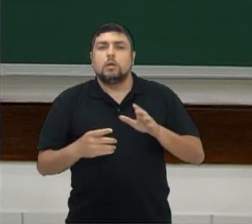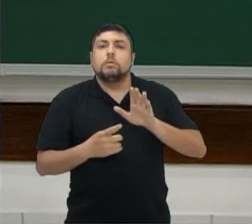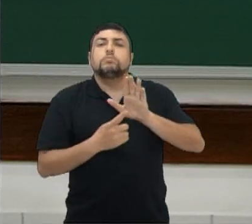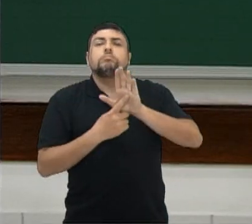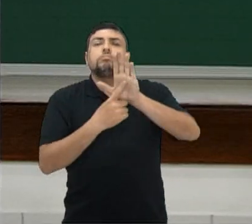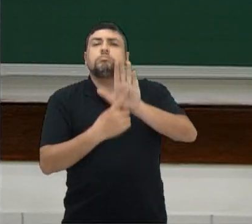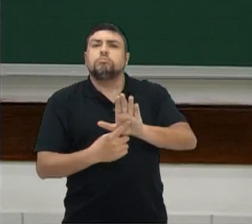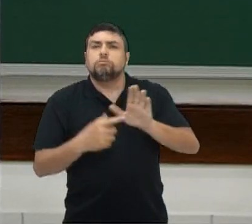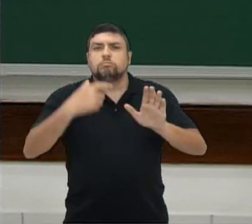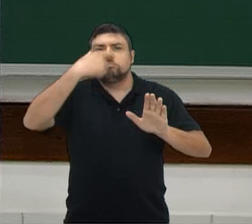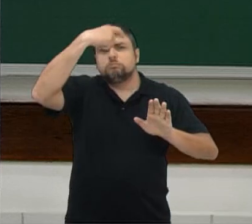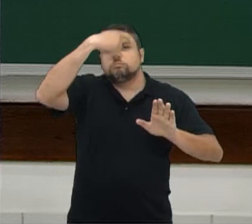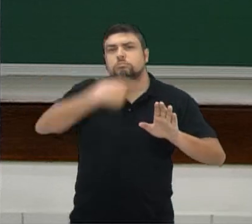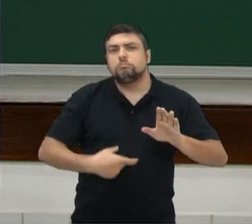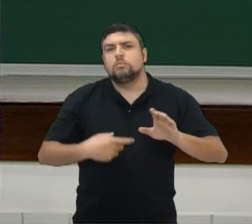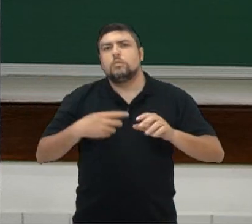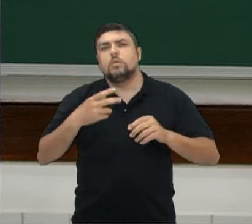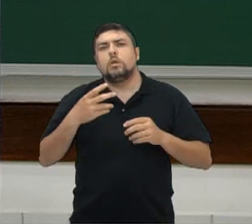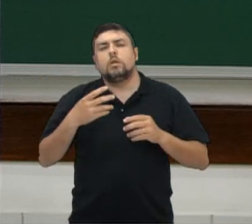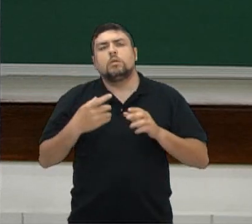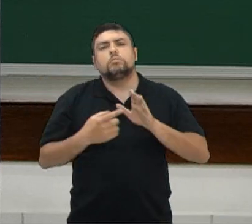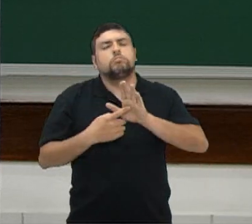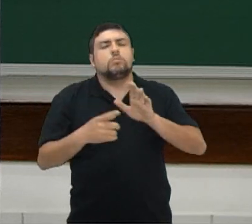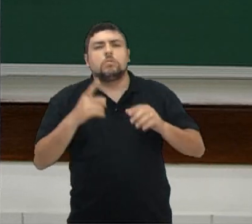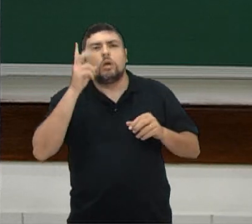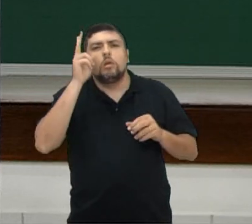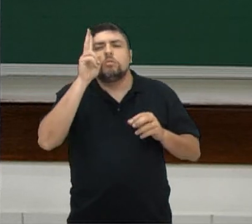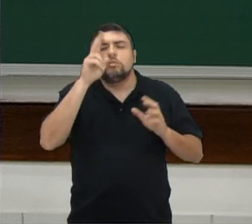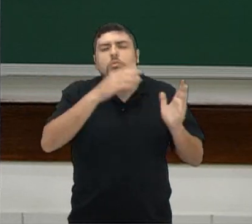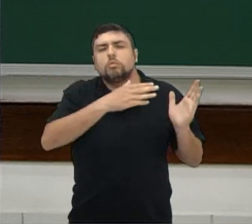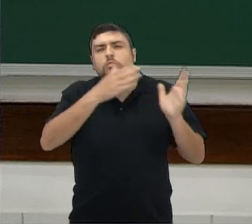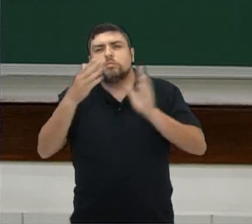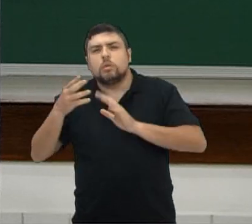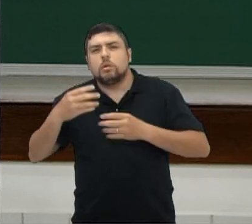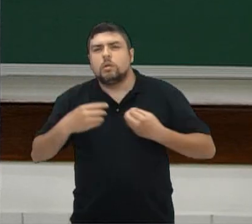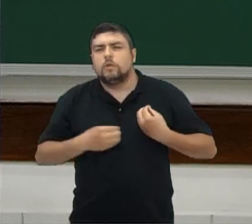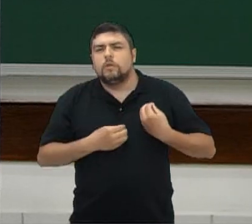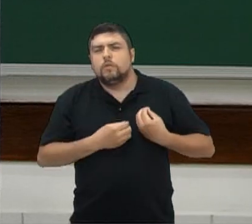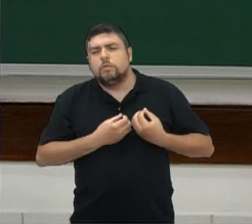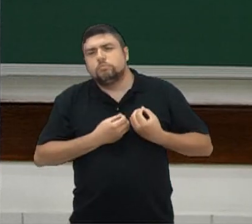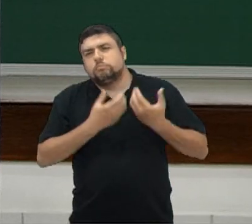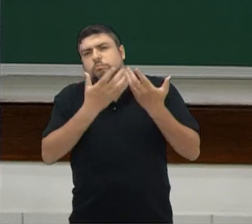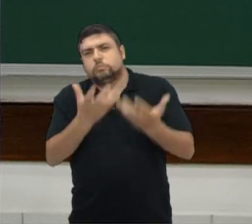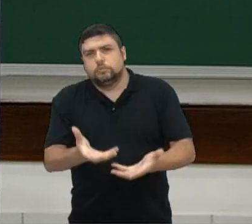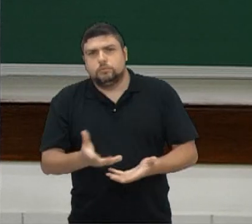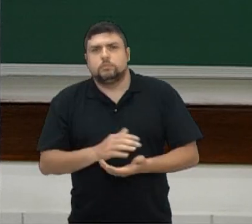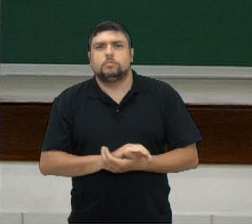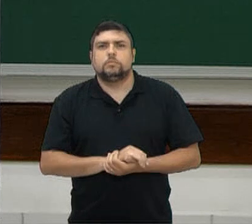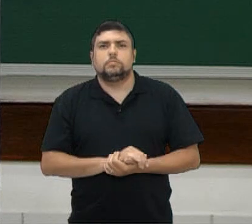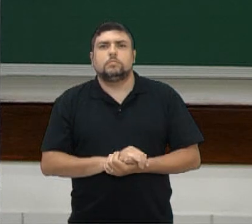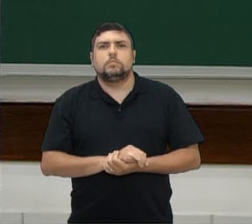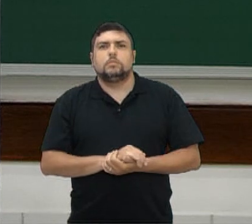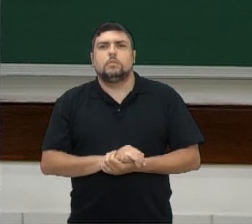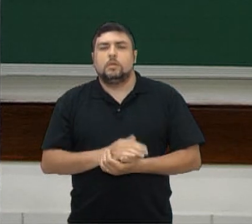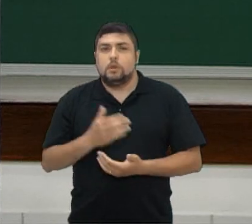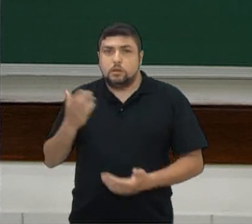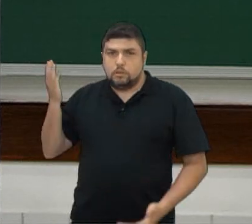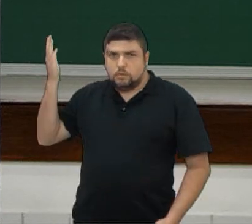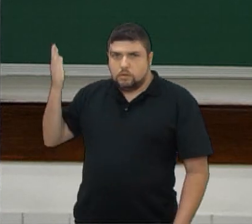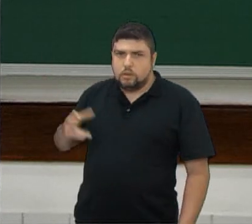ele é, né, e um pouquinho da história dele. Ele fez ali um texto curtinho, digamos que autobiográfico, certo? Então, é um